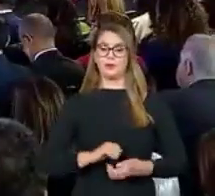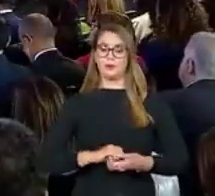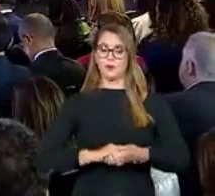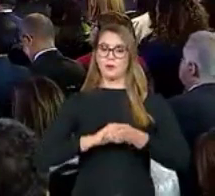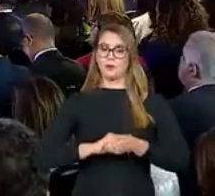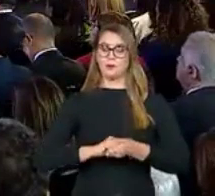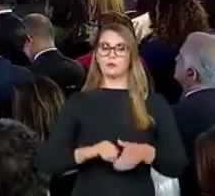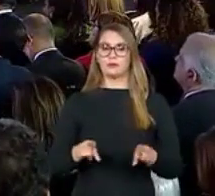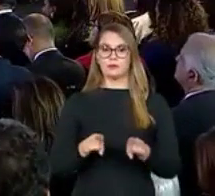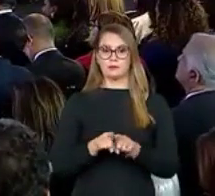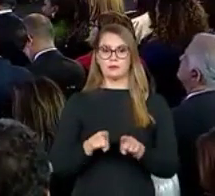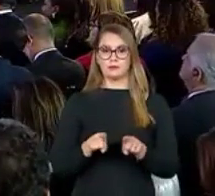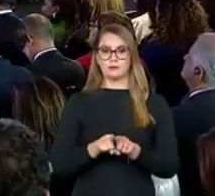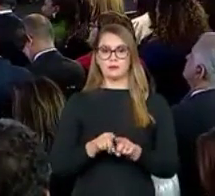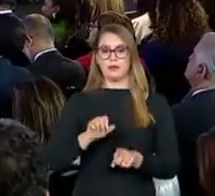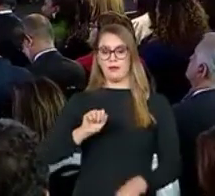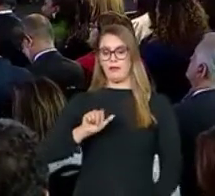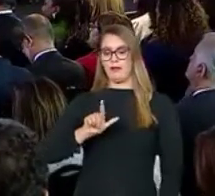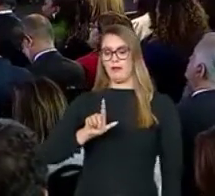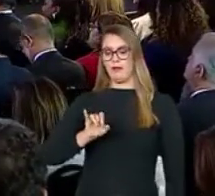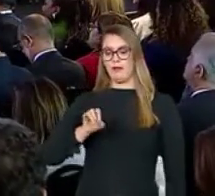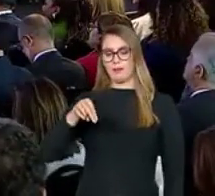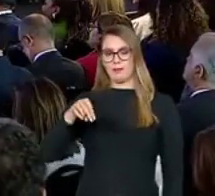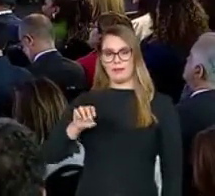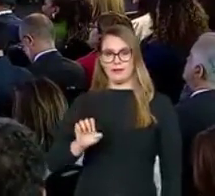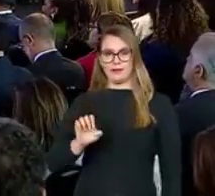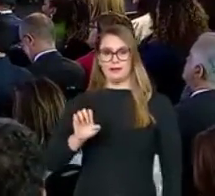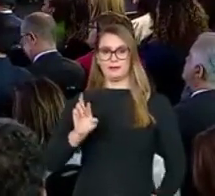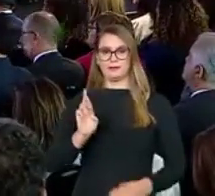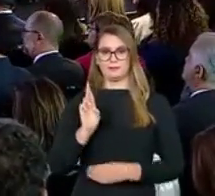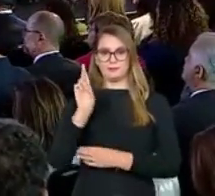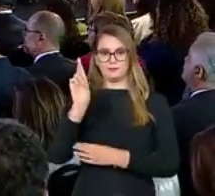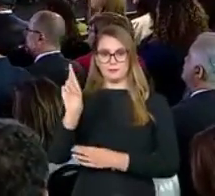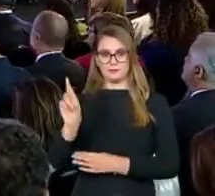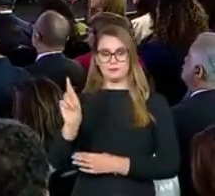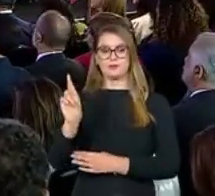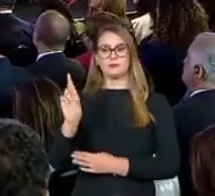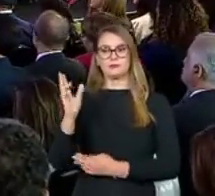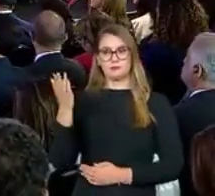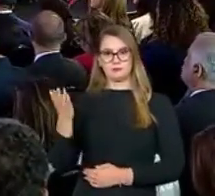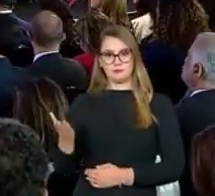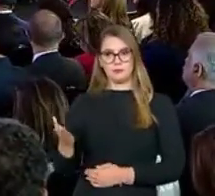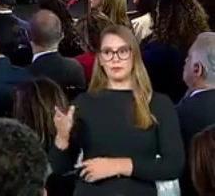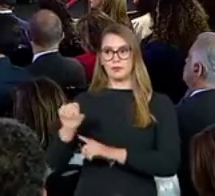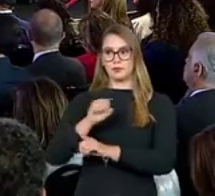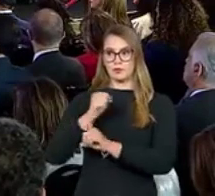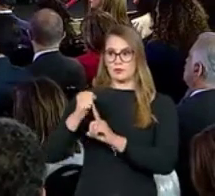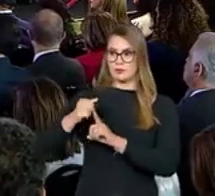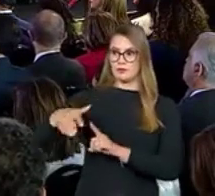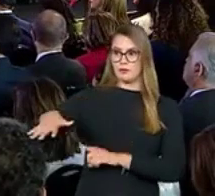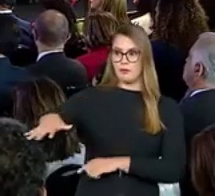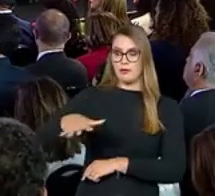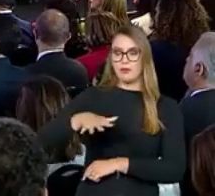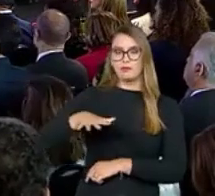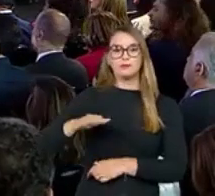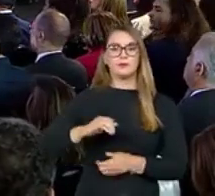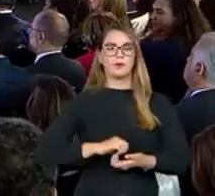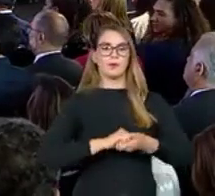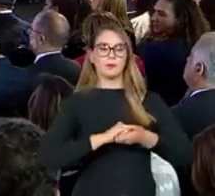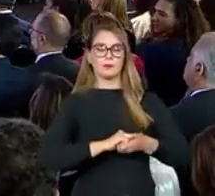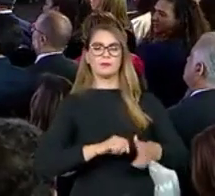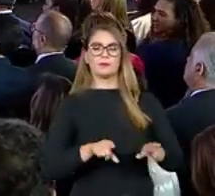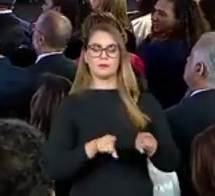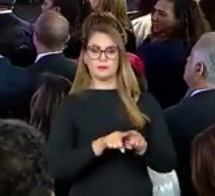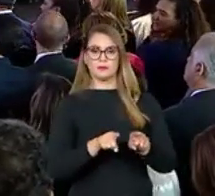cumprimentar aqui também a Aline, representando aqui a sociedade civil, cumprimentar também